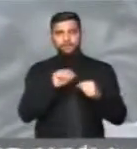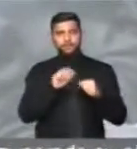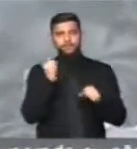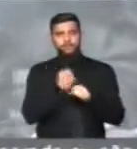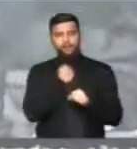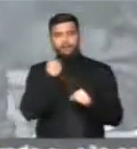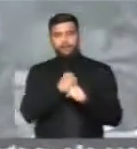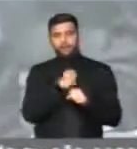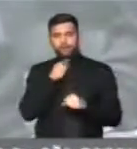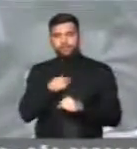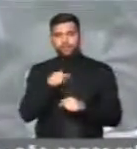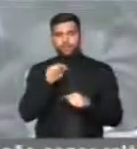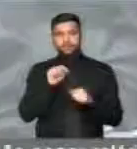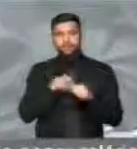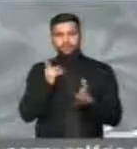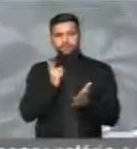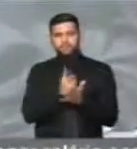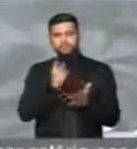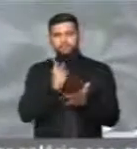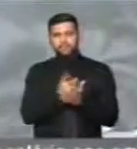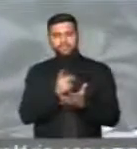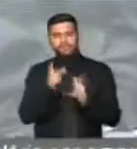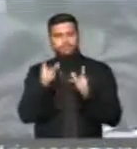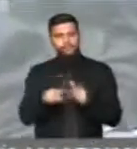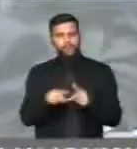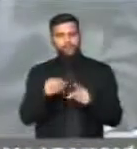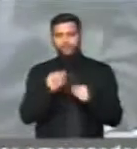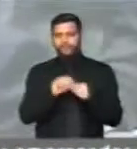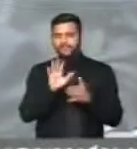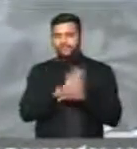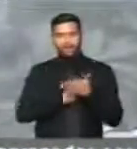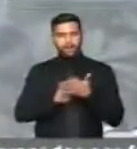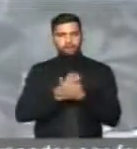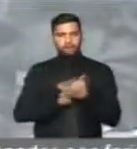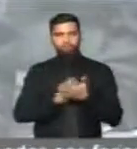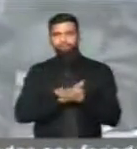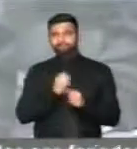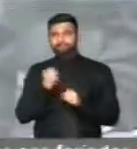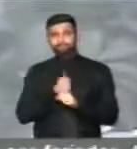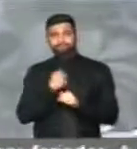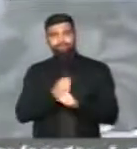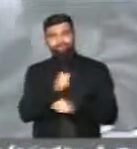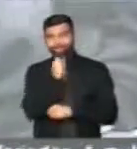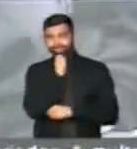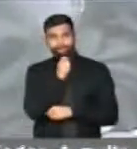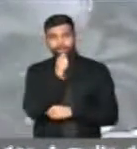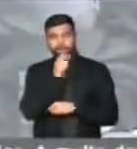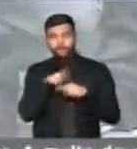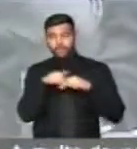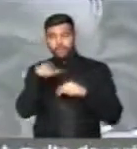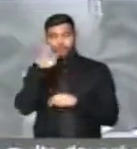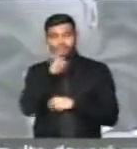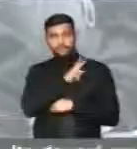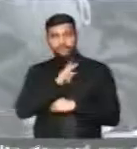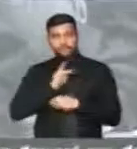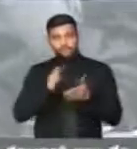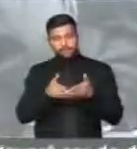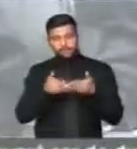obra, e ela permanecer absolutamente não iniciada, e por isso mesmo, senhor presidente, estamos